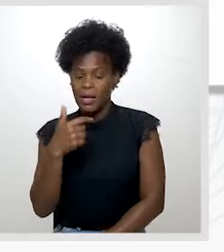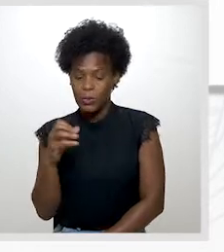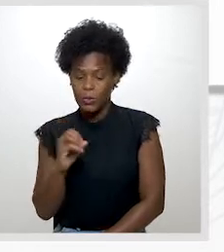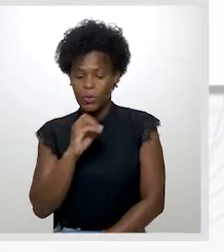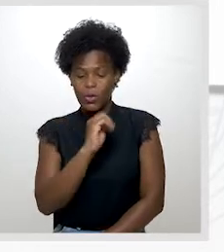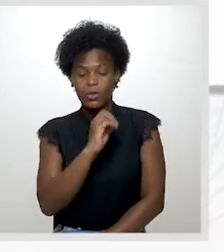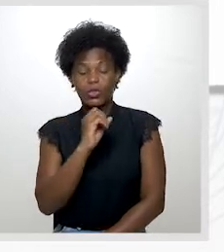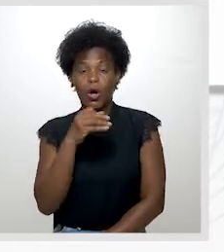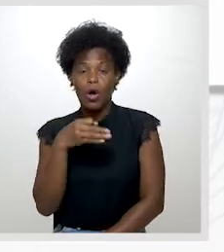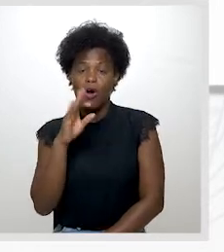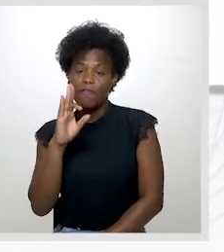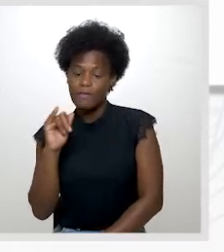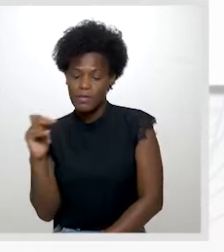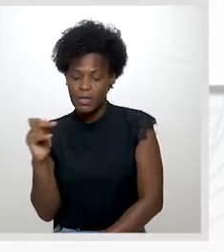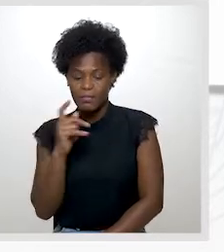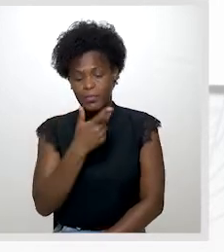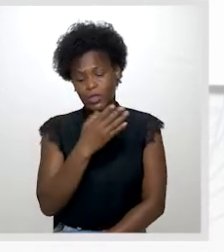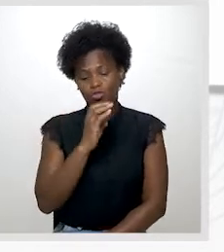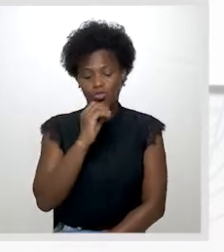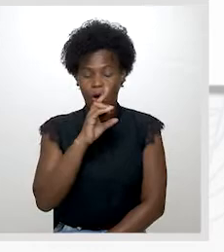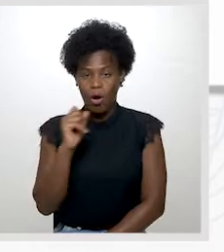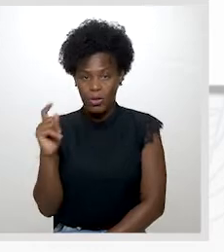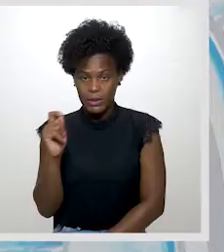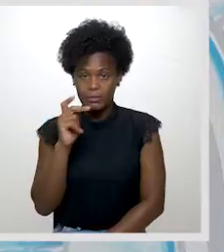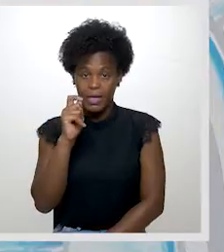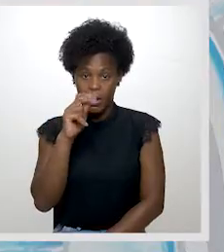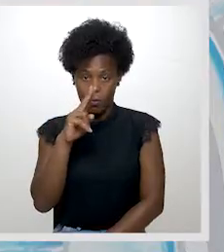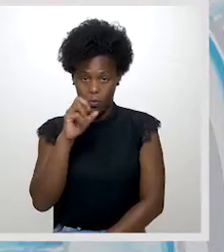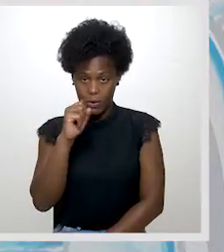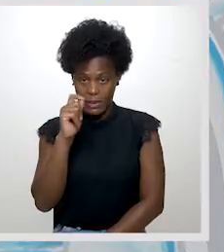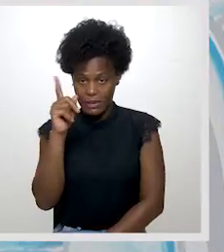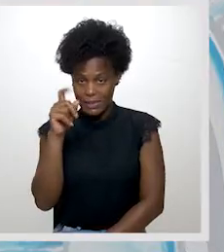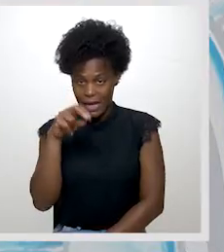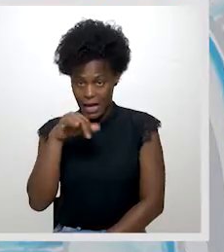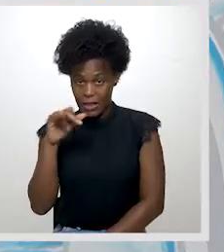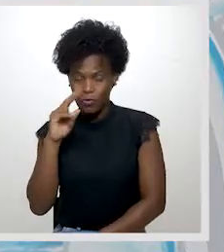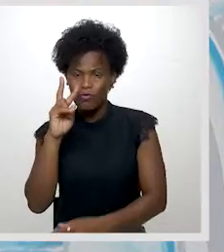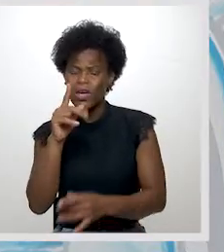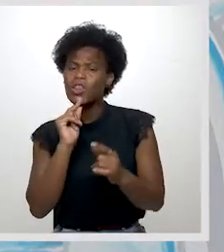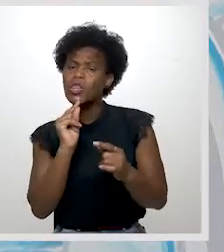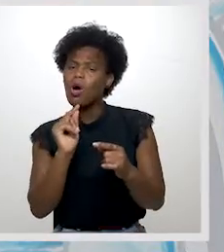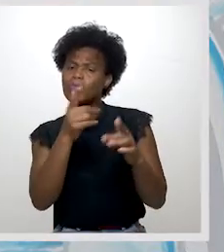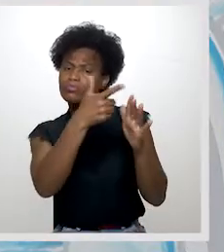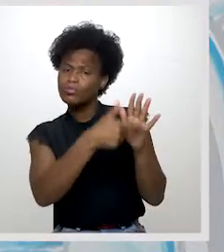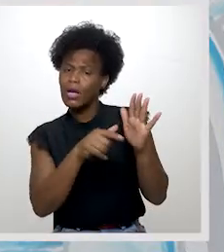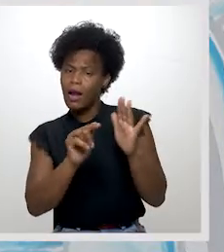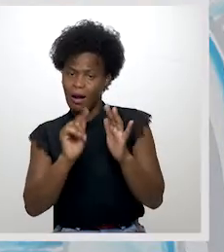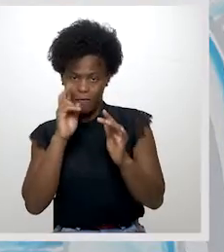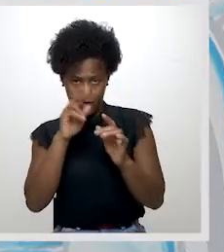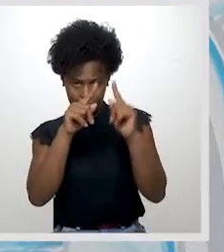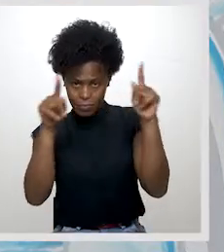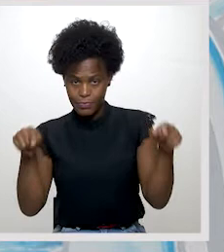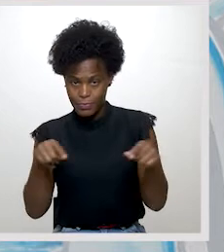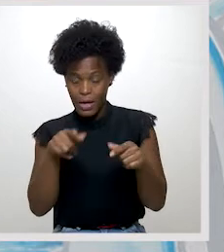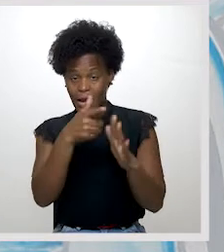Sena, Eugênio Andrade. Na lista aqui apresentada, são referidas apenas